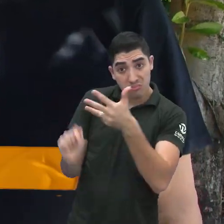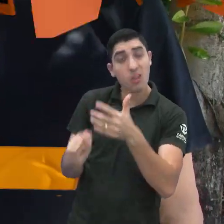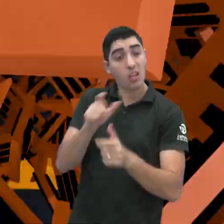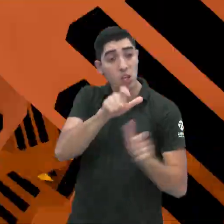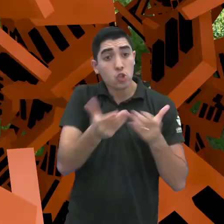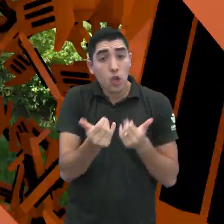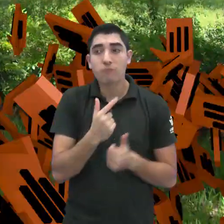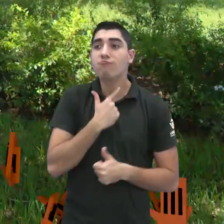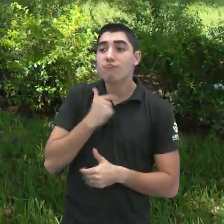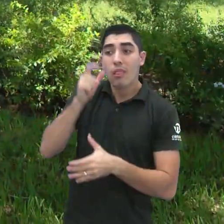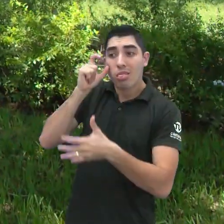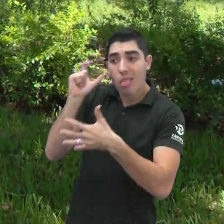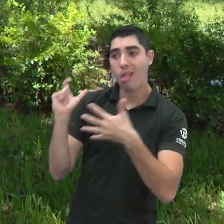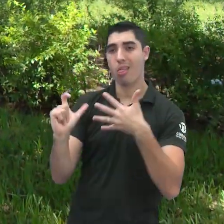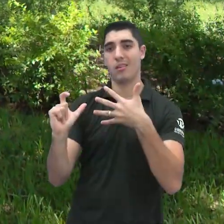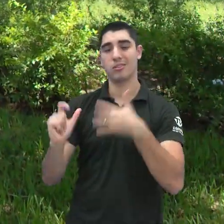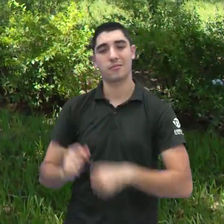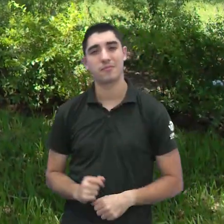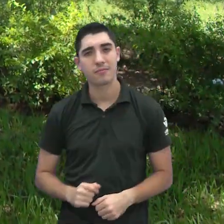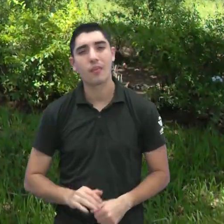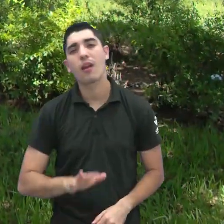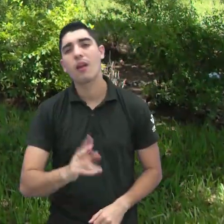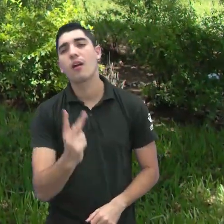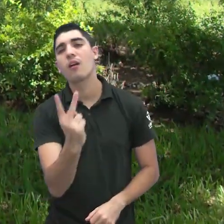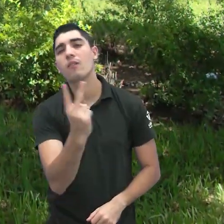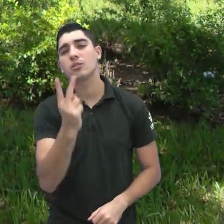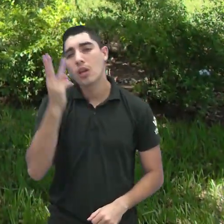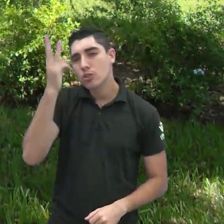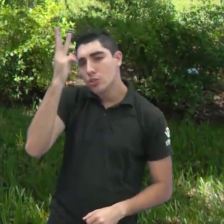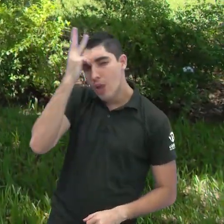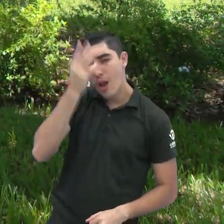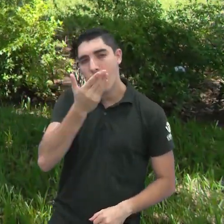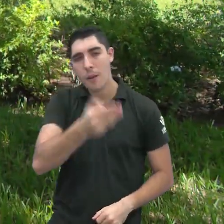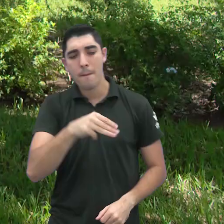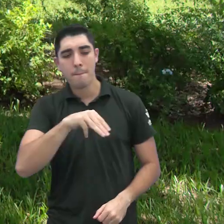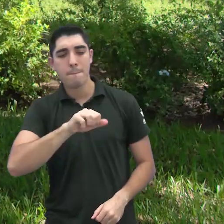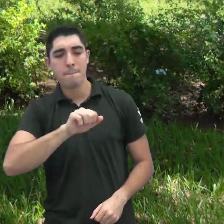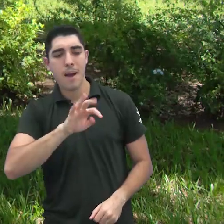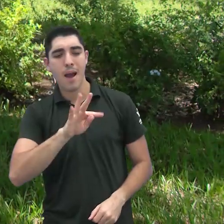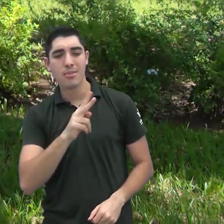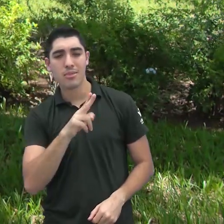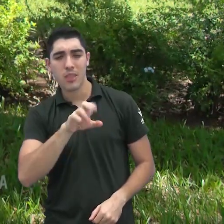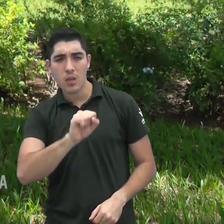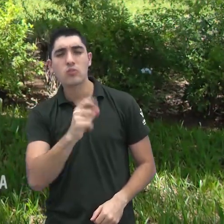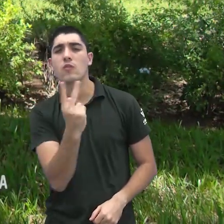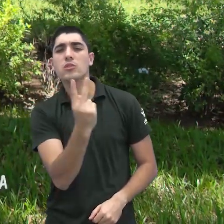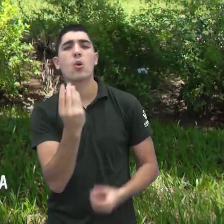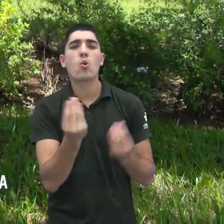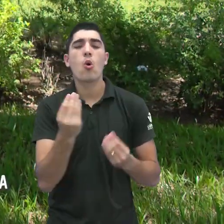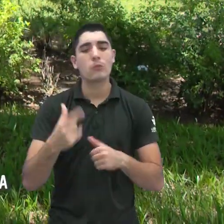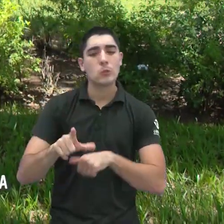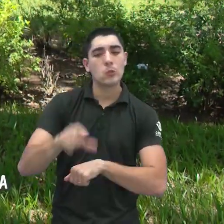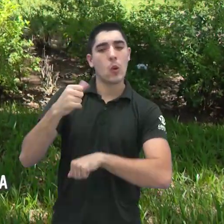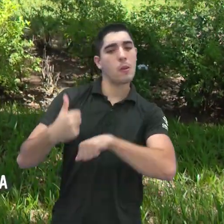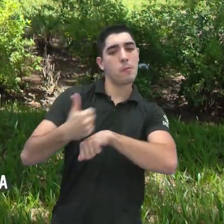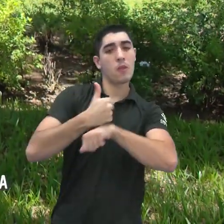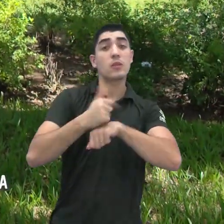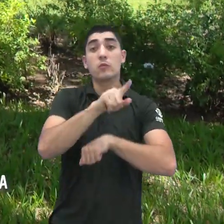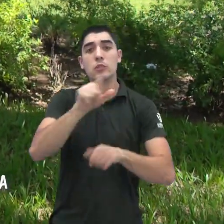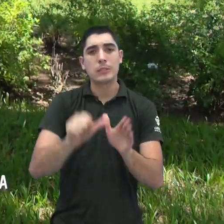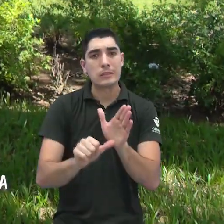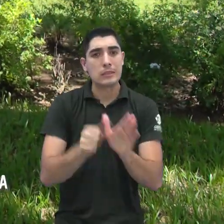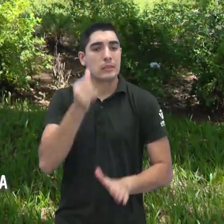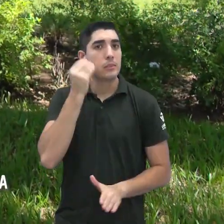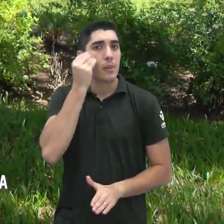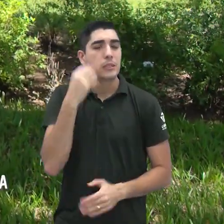mais os jovens. Agora eu quero saber de vocês aí no estúdio, Thiago e Matheus, como que foi escolher a profissão de vocês e qual foi a primeira experiência, como que vocês